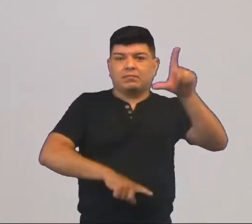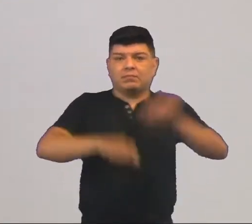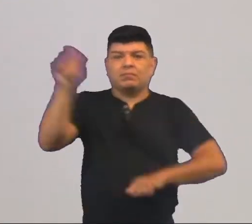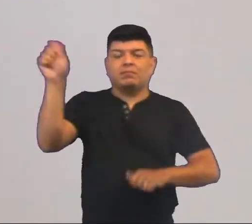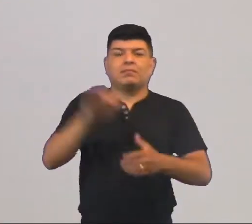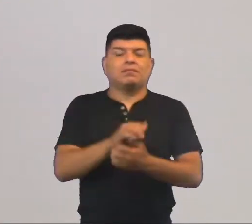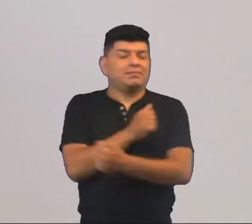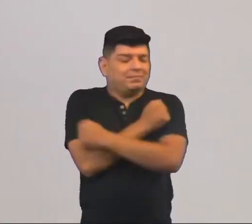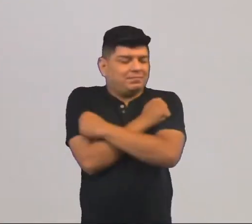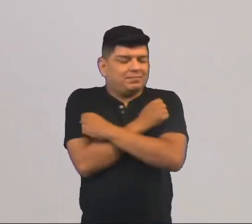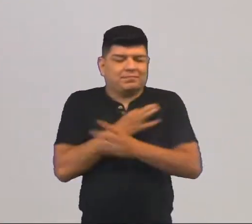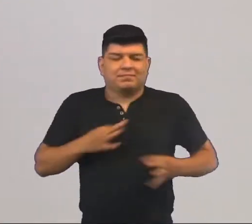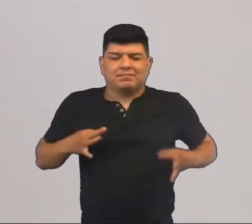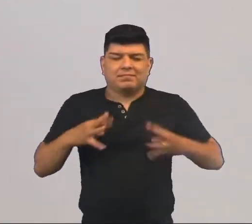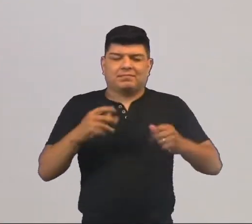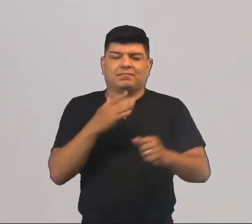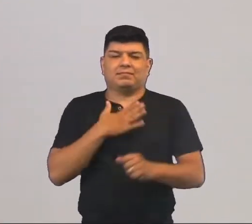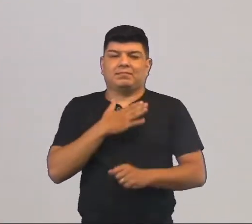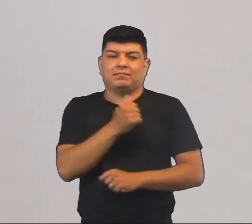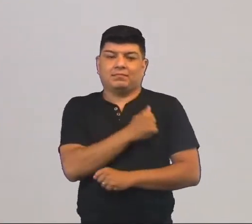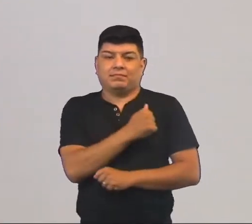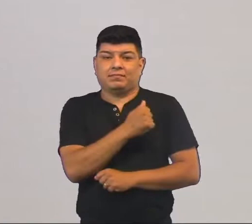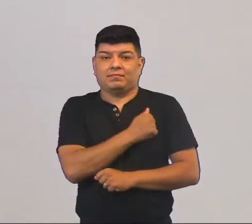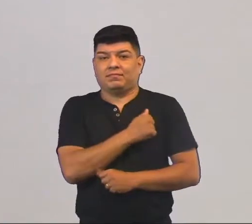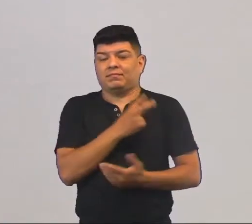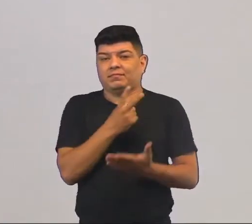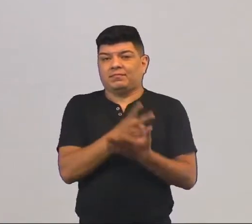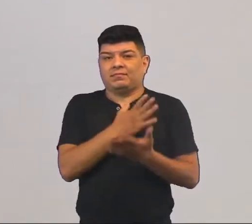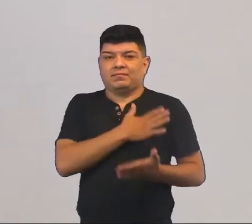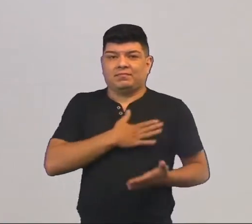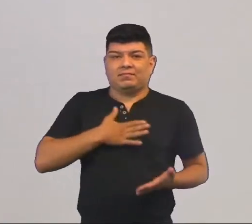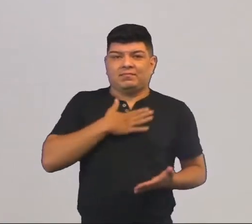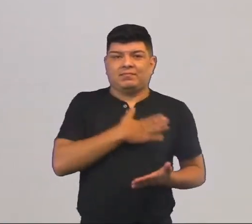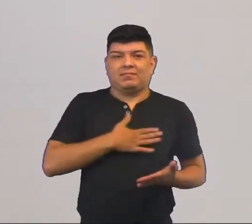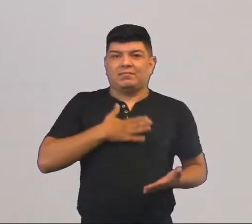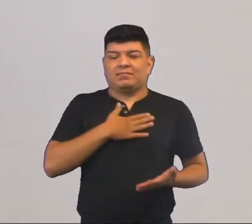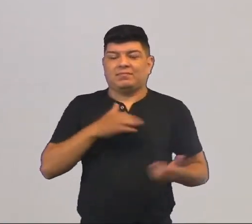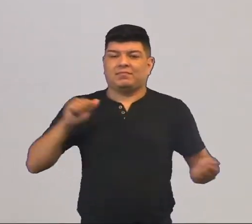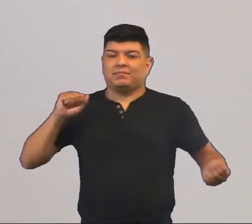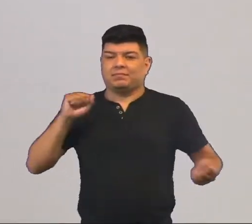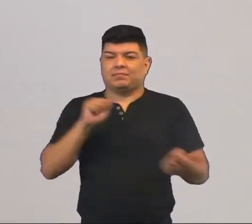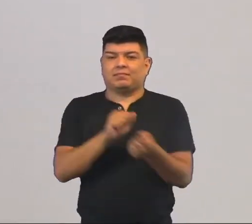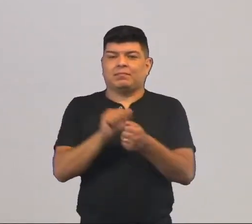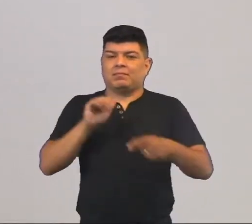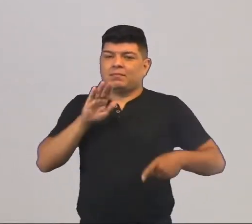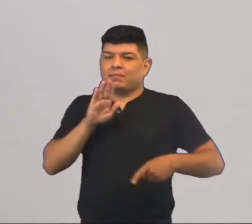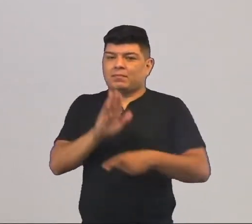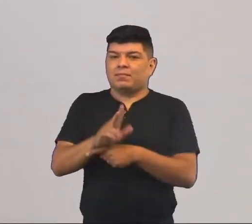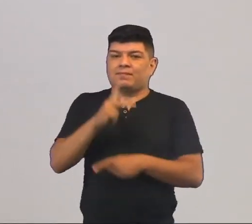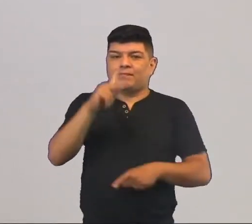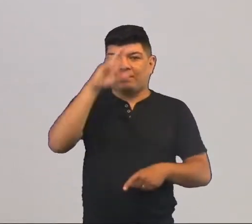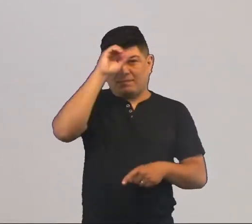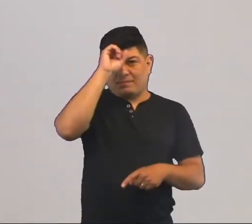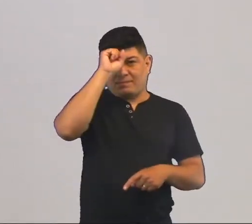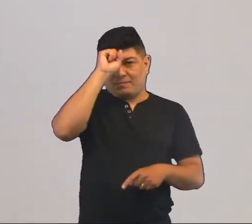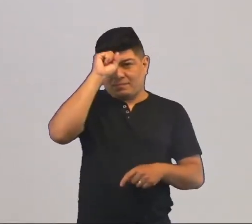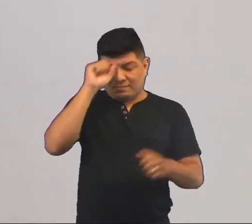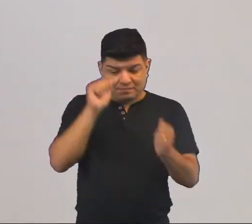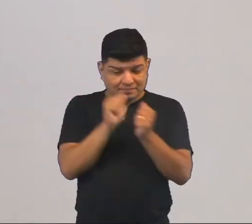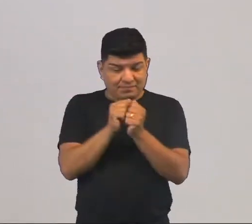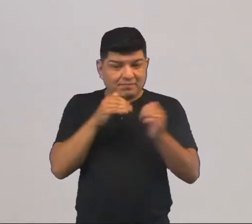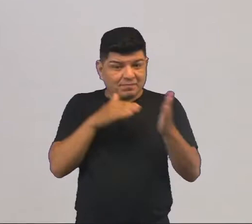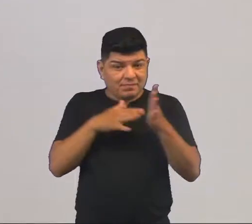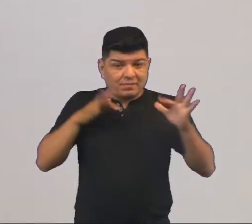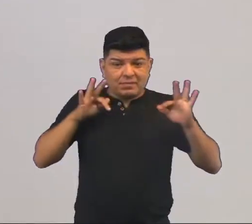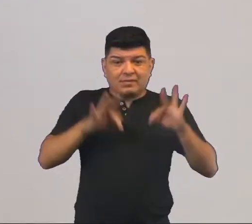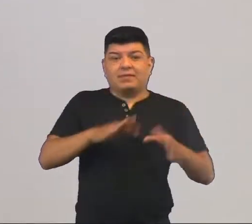mandar aquele abraço para todos os meus alunos e dizer que é sempre um prazer estar aqui contribuindo com a sua aprendizagem. Fique